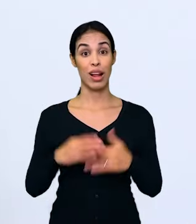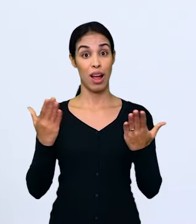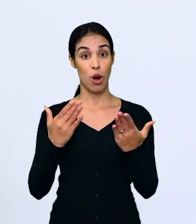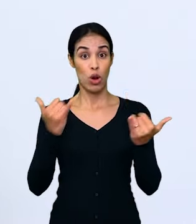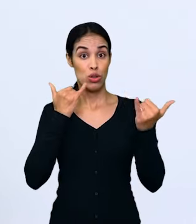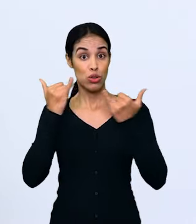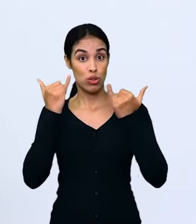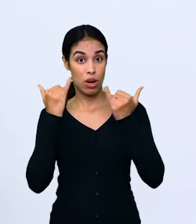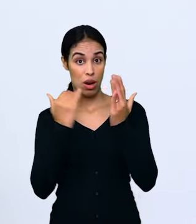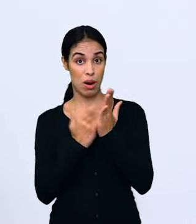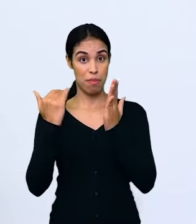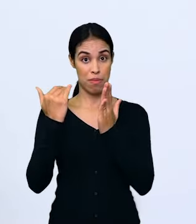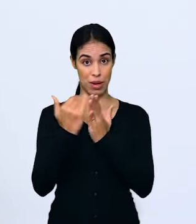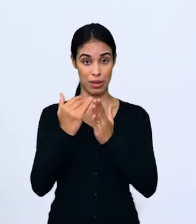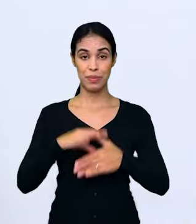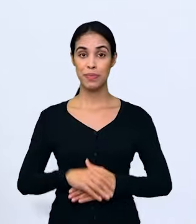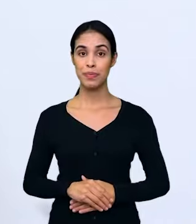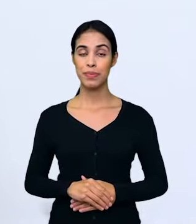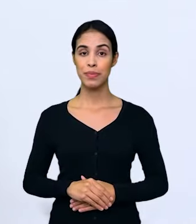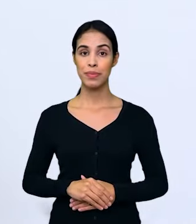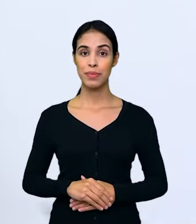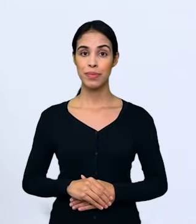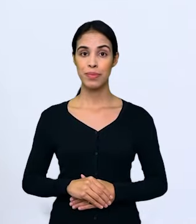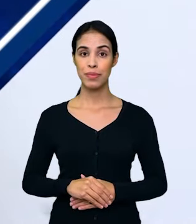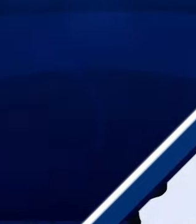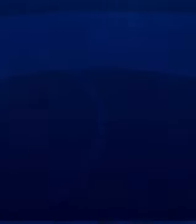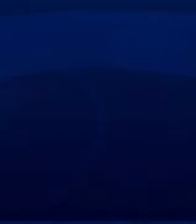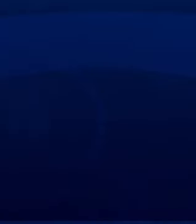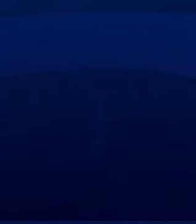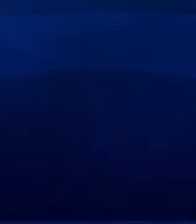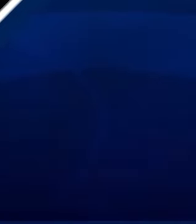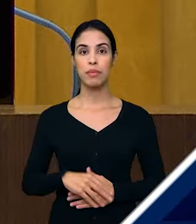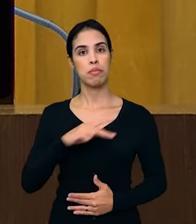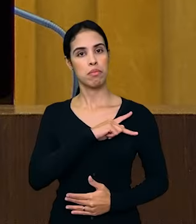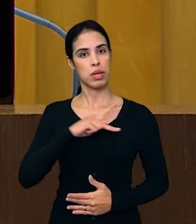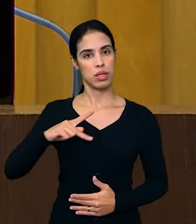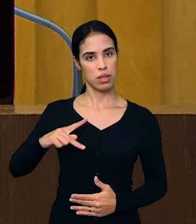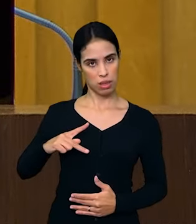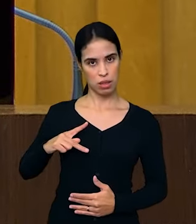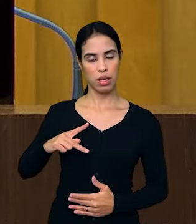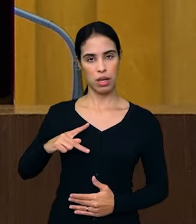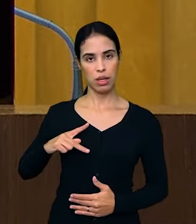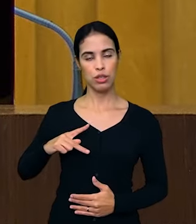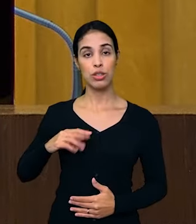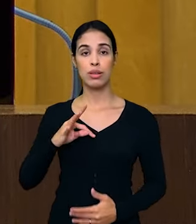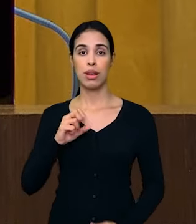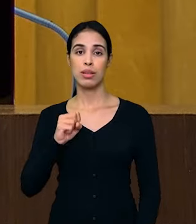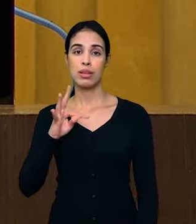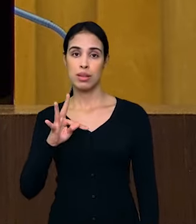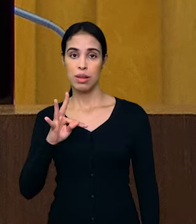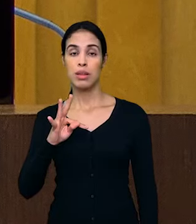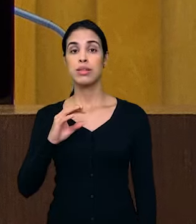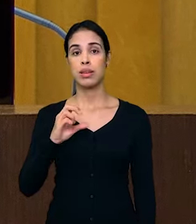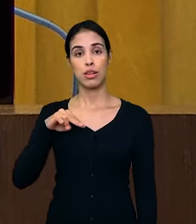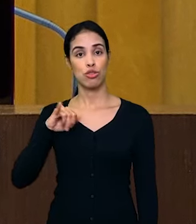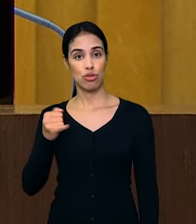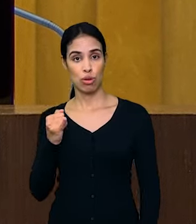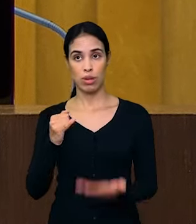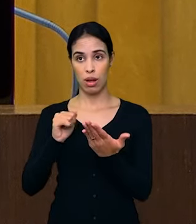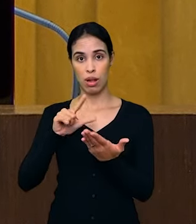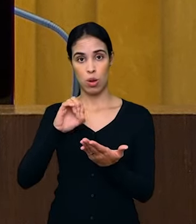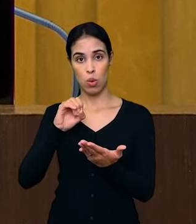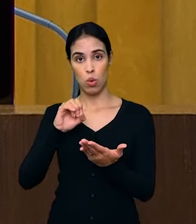Fique agora com mais notícias da Justiça do Trabalho. O presidente do TST e do Conselho Superior da Justiça do